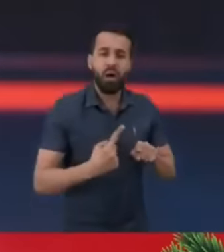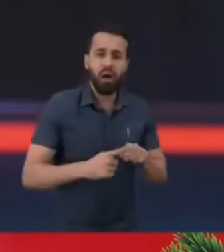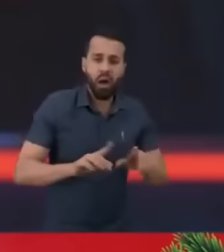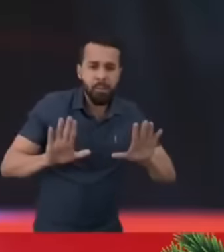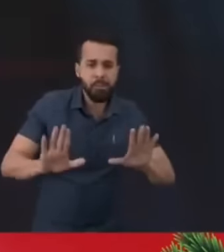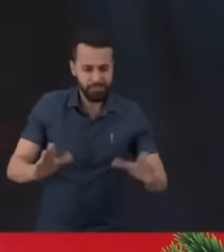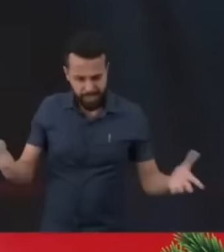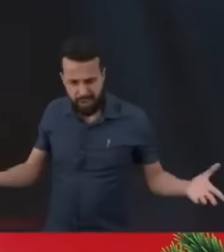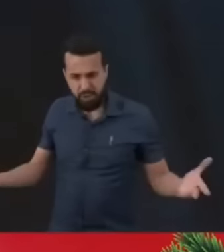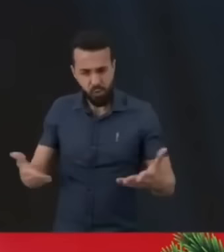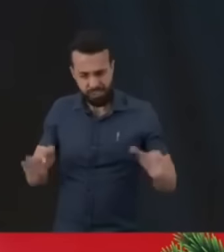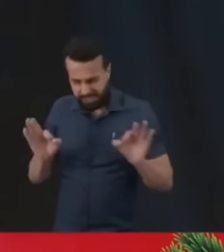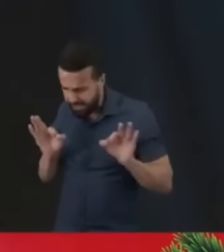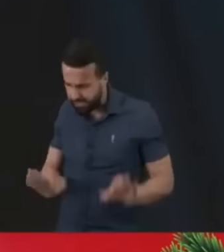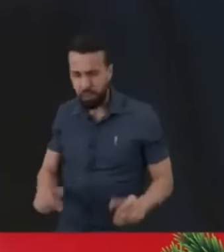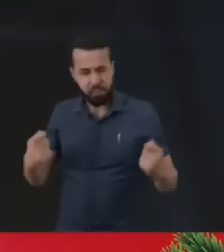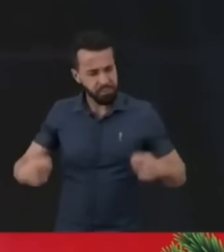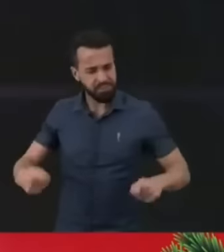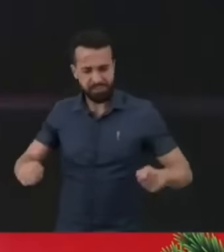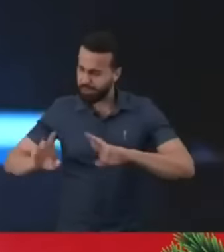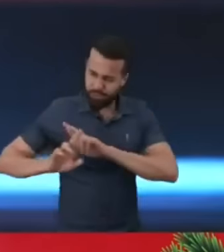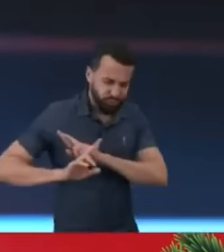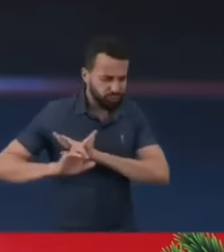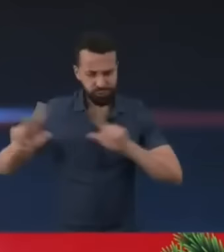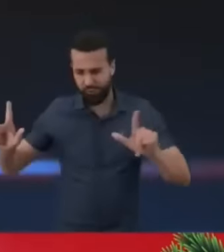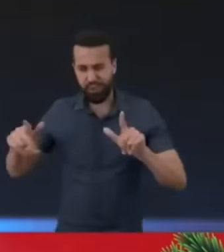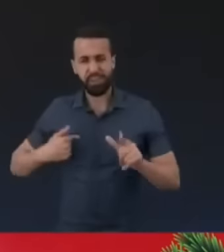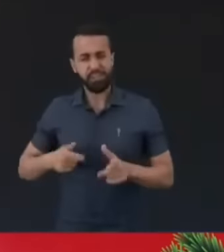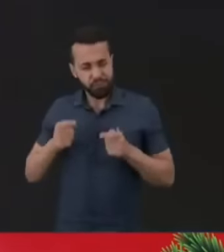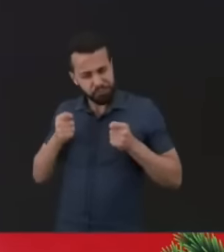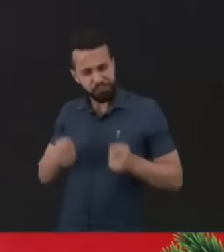Dessa vez há de ser, tem que ser diferente.